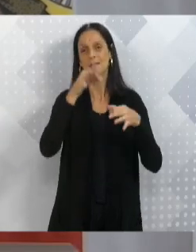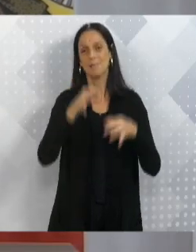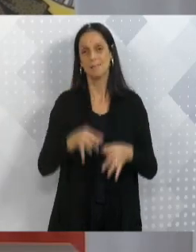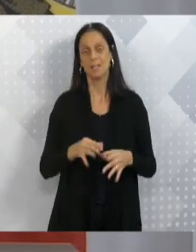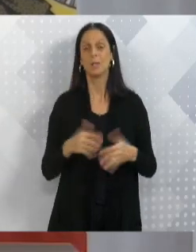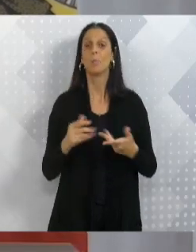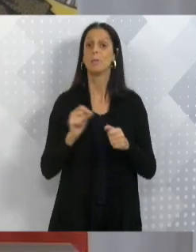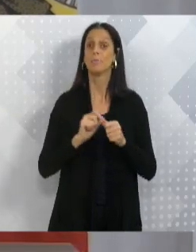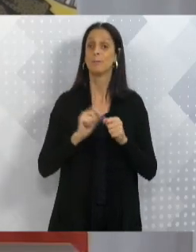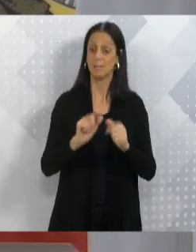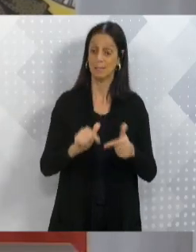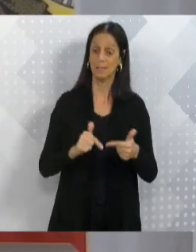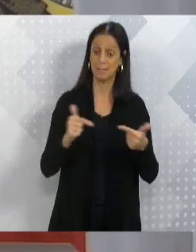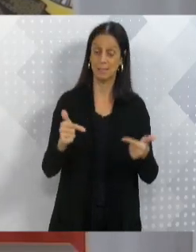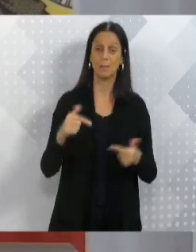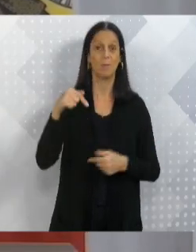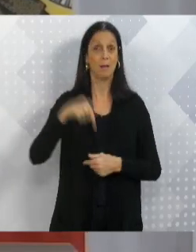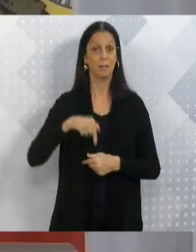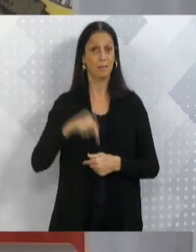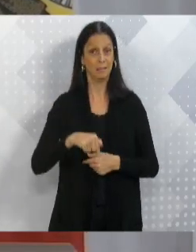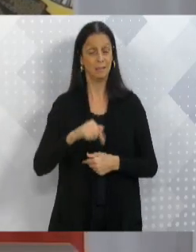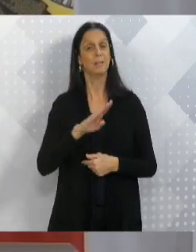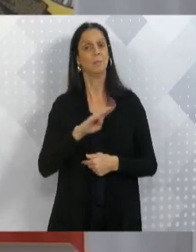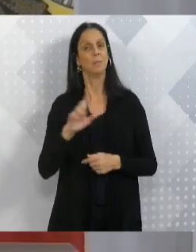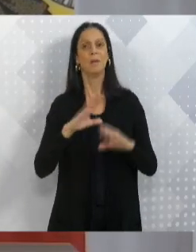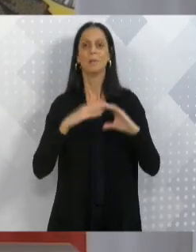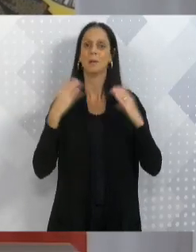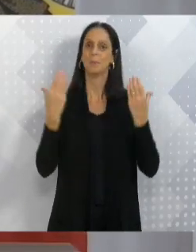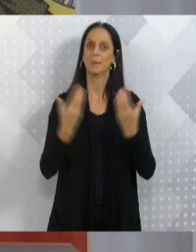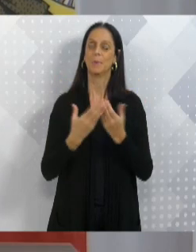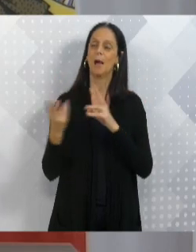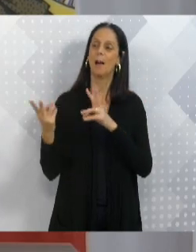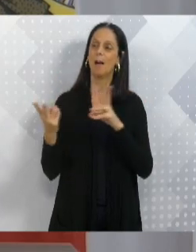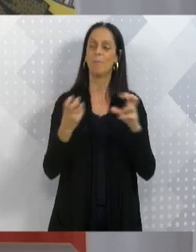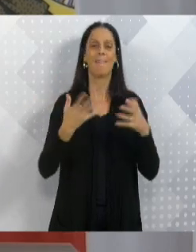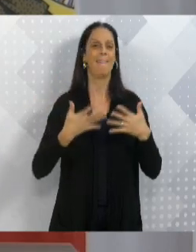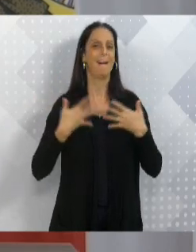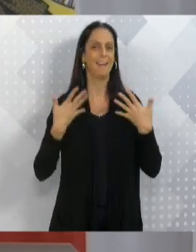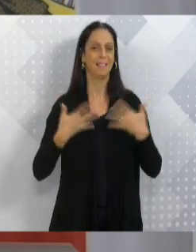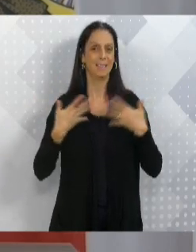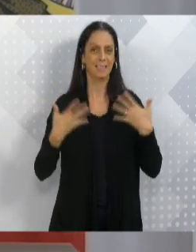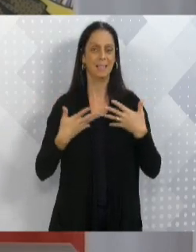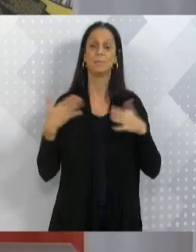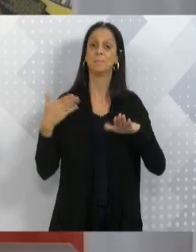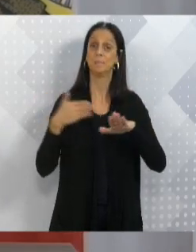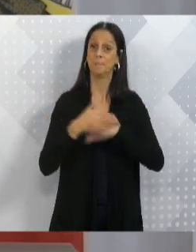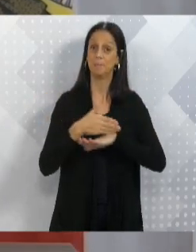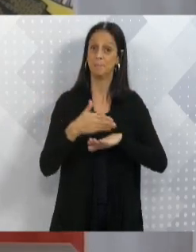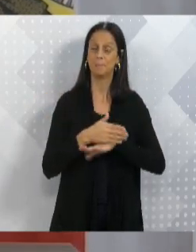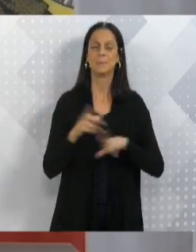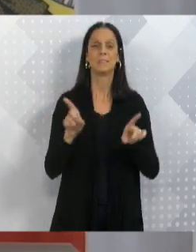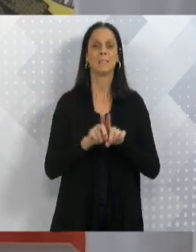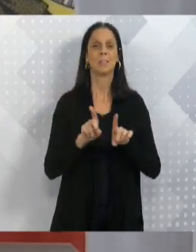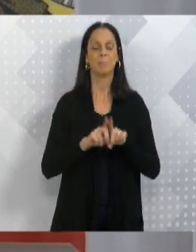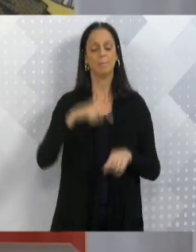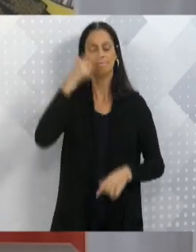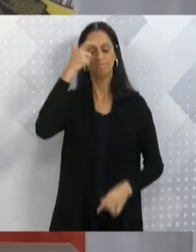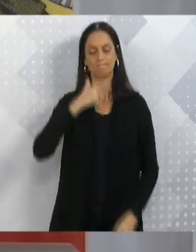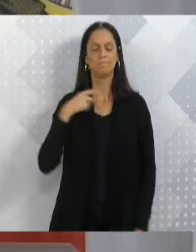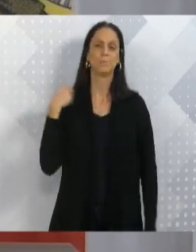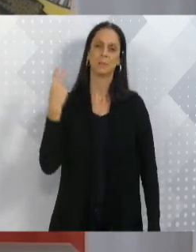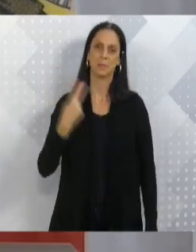nossas comunidades, nós estamos vendo a alegria, né, e a nossa participação enquanto vereador, a